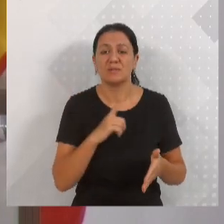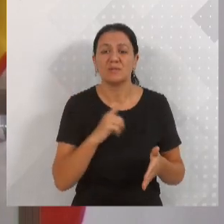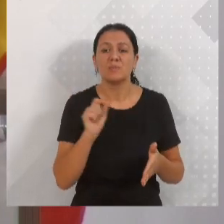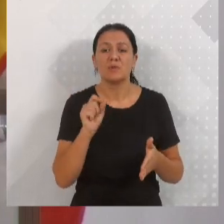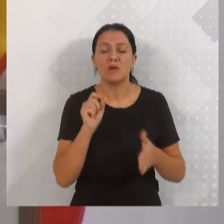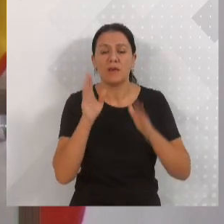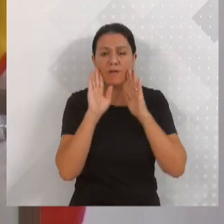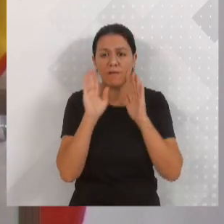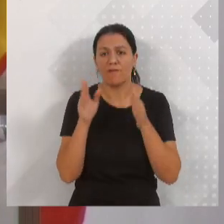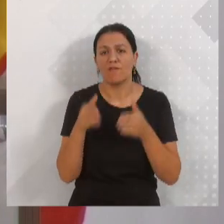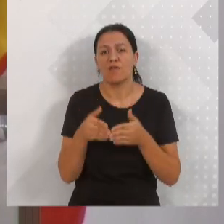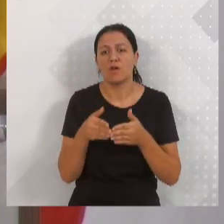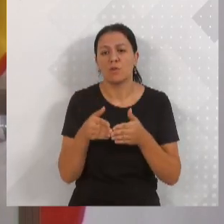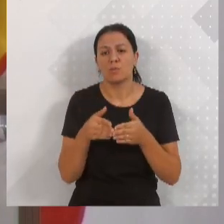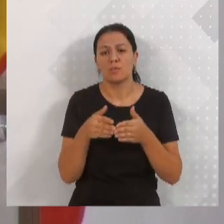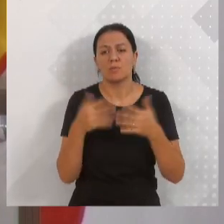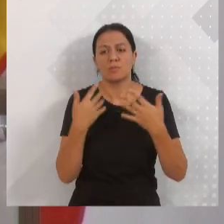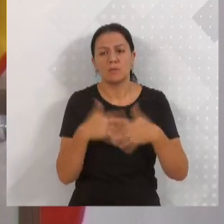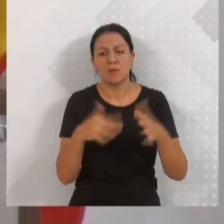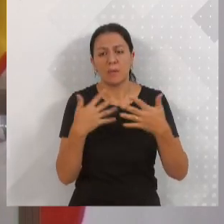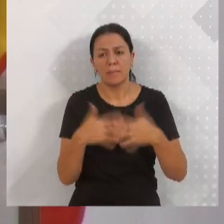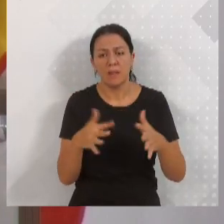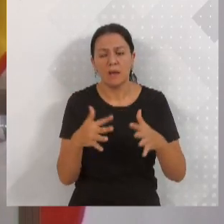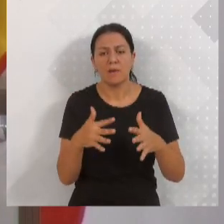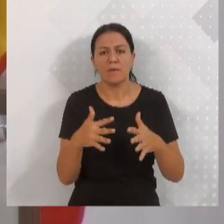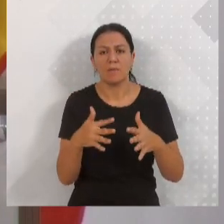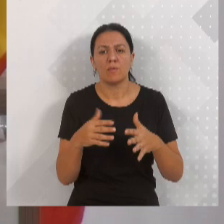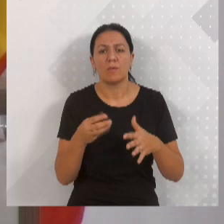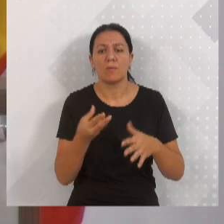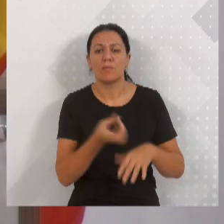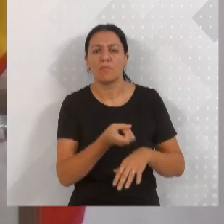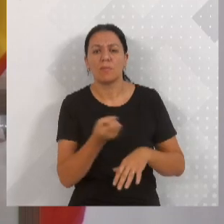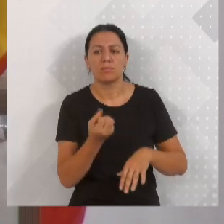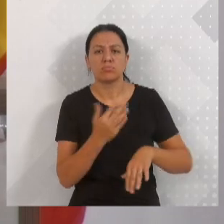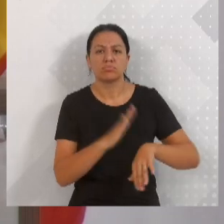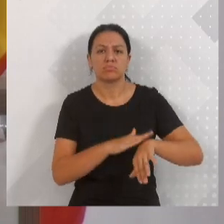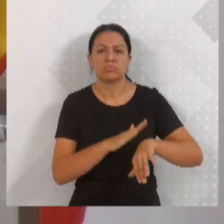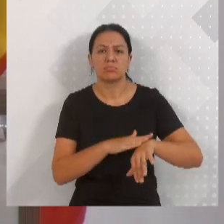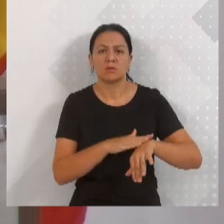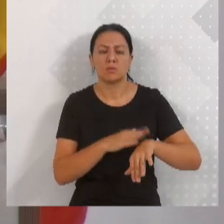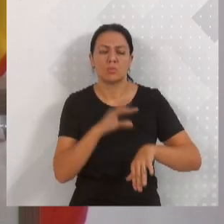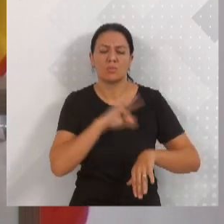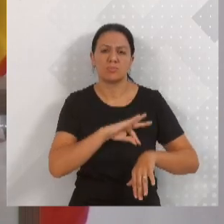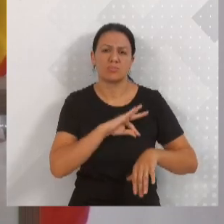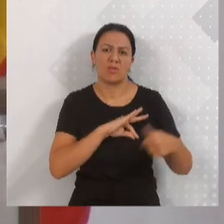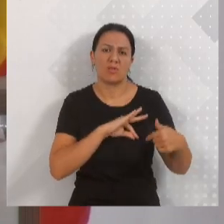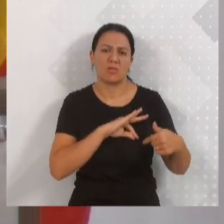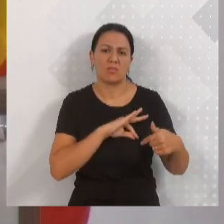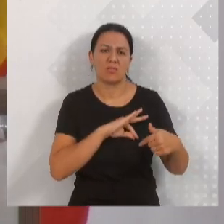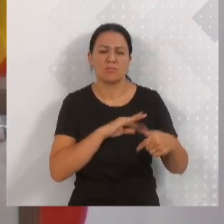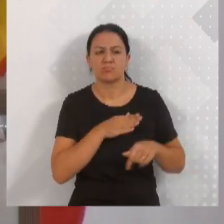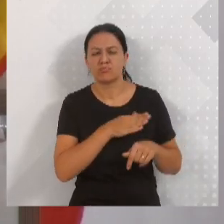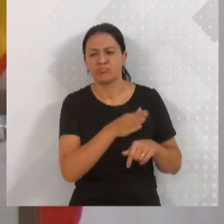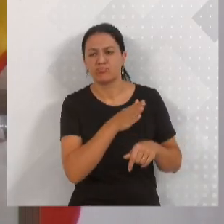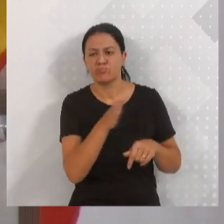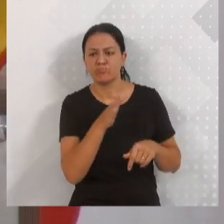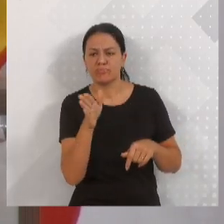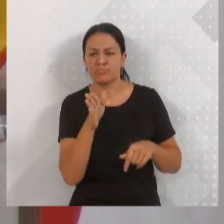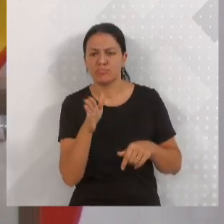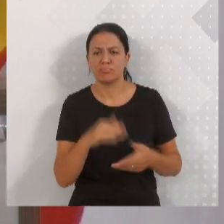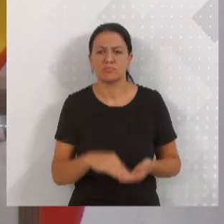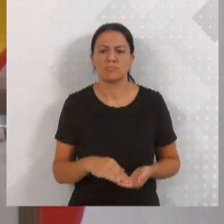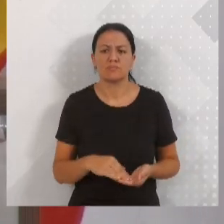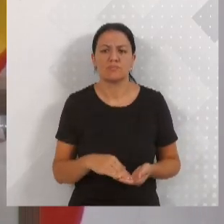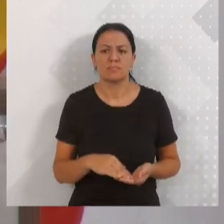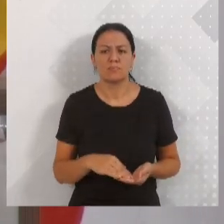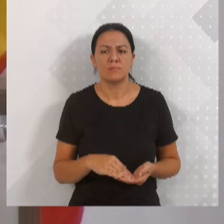destinando para os terminais urbanos bastante tempo e do nosso policiamento e e cada vez mais a gente